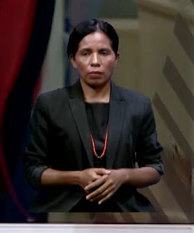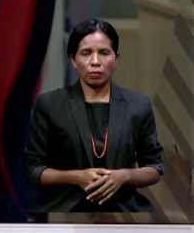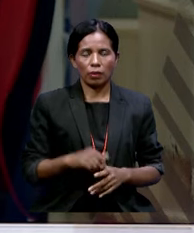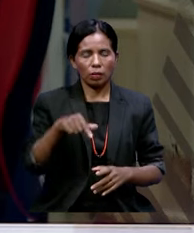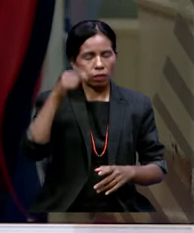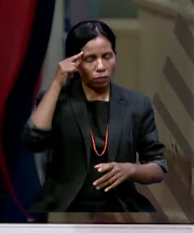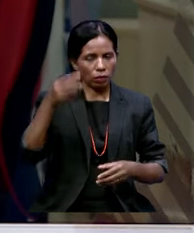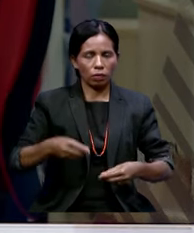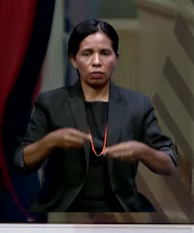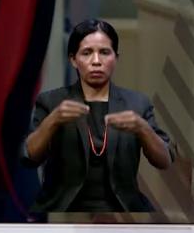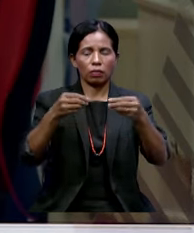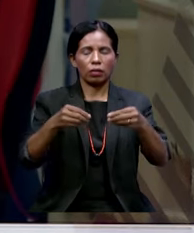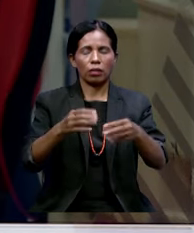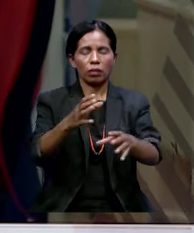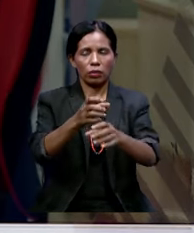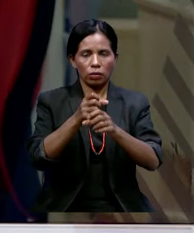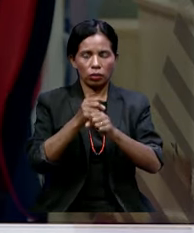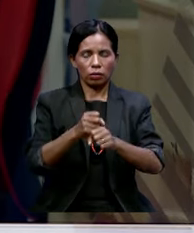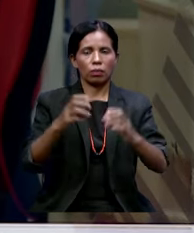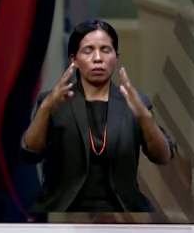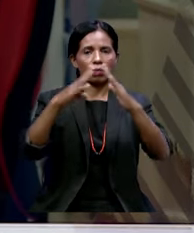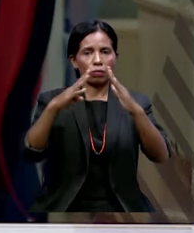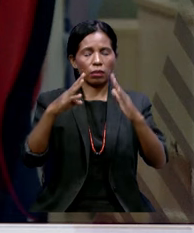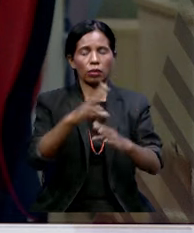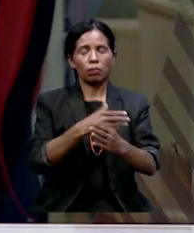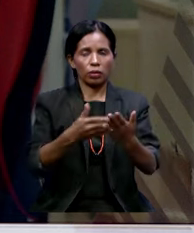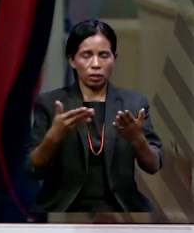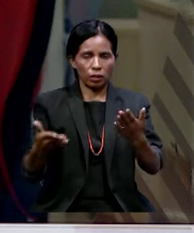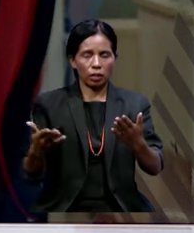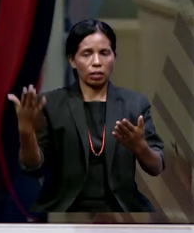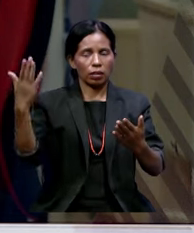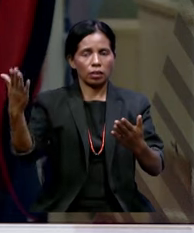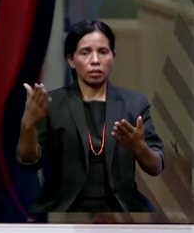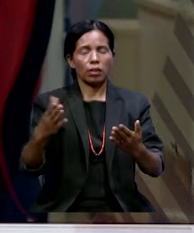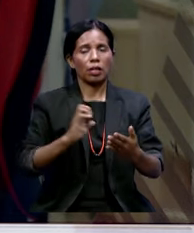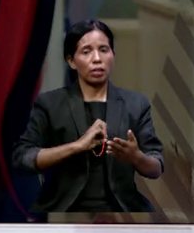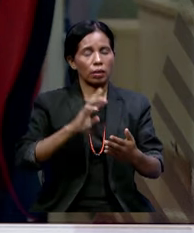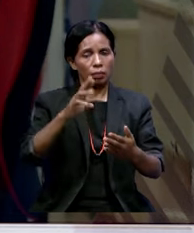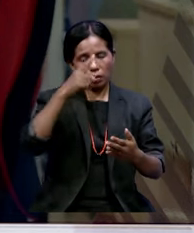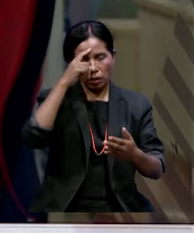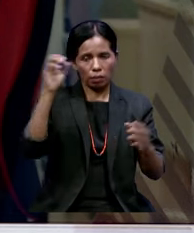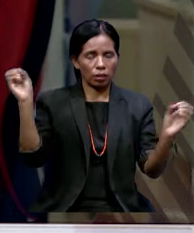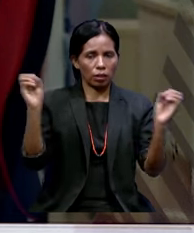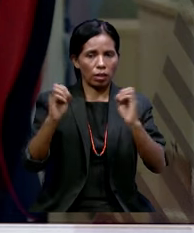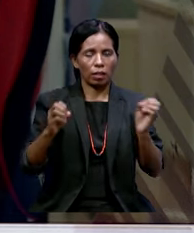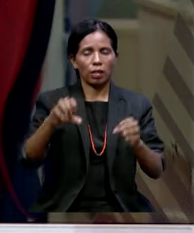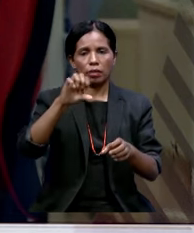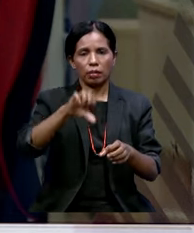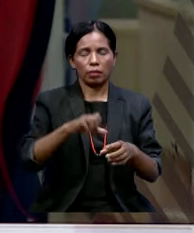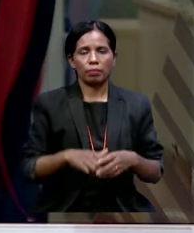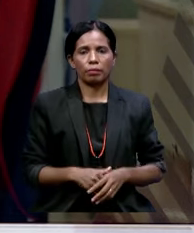Governo fa orientação a tu sob construção Bronjon e a Railaco Letem tamba la iha qualidade.